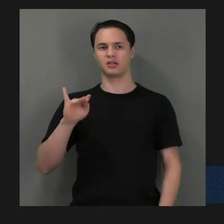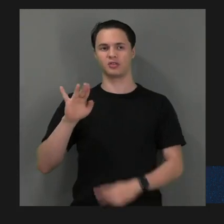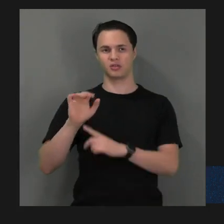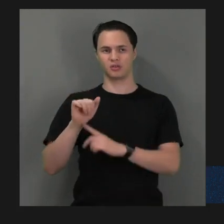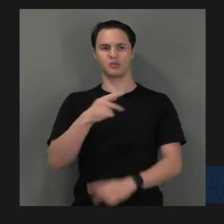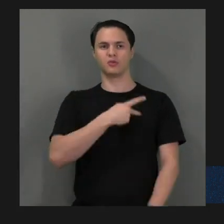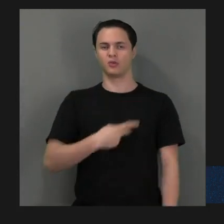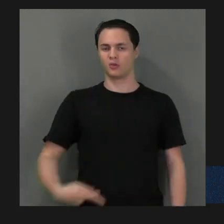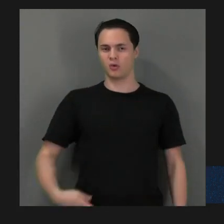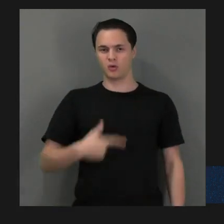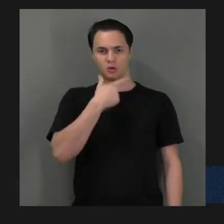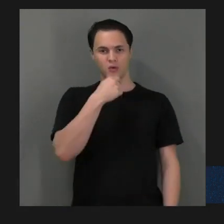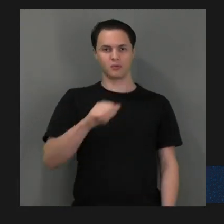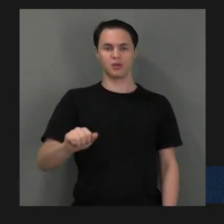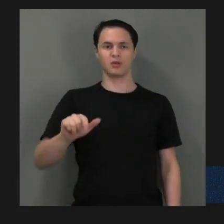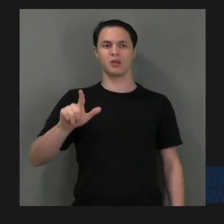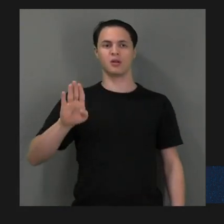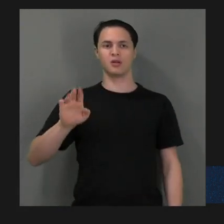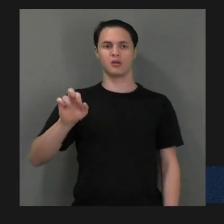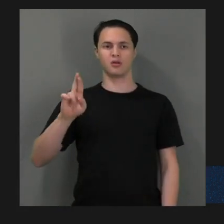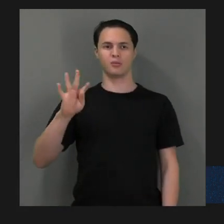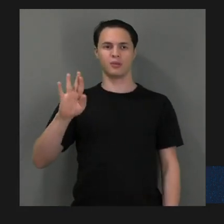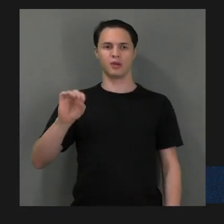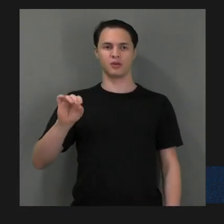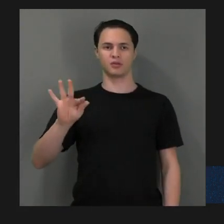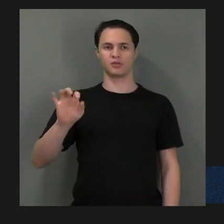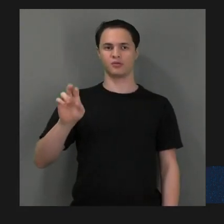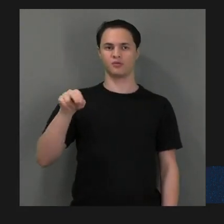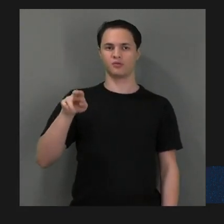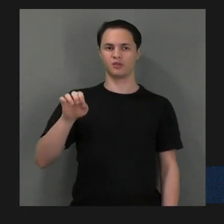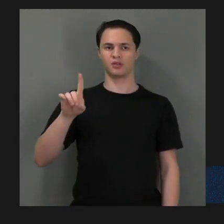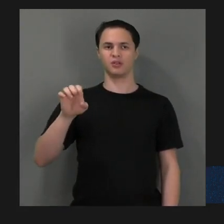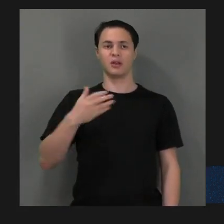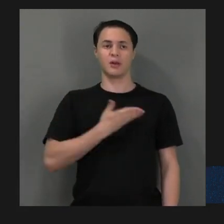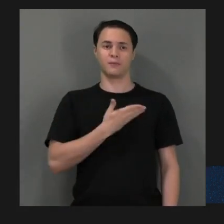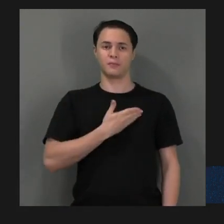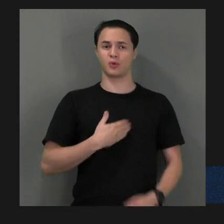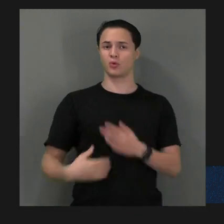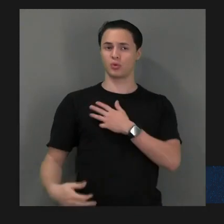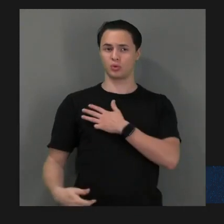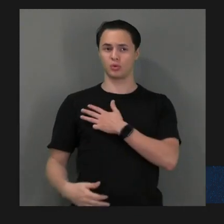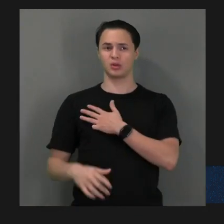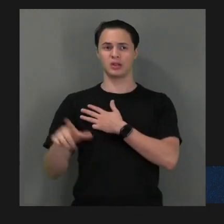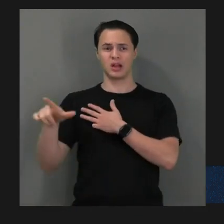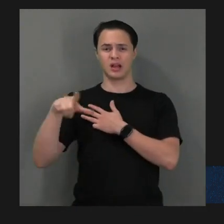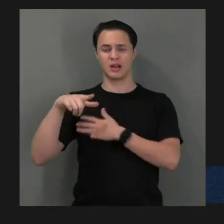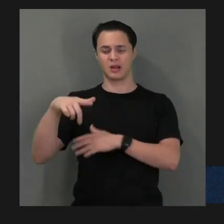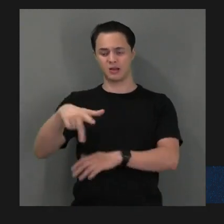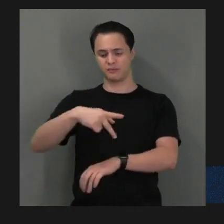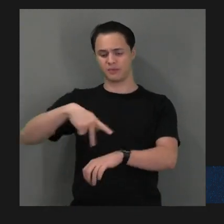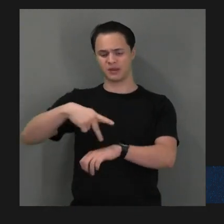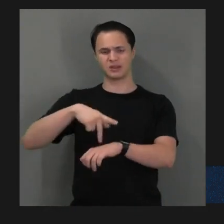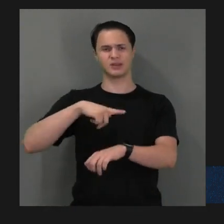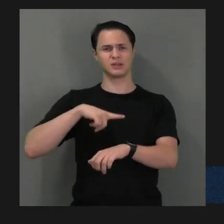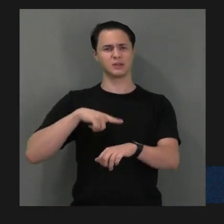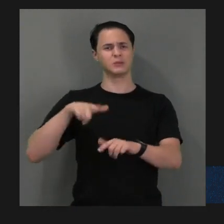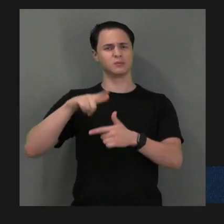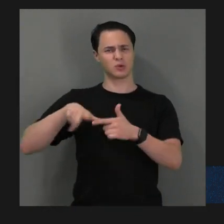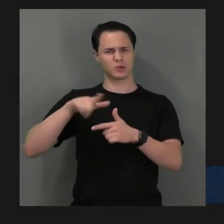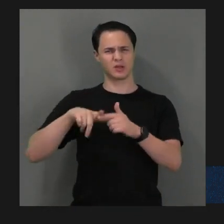Fernandes, amigo do presidente Lula, que vive uma profunda crise econômica com